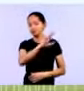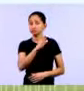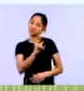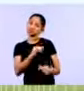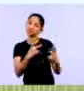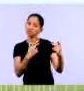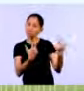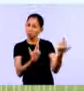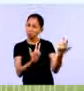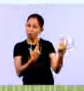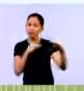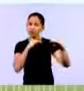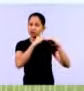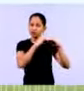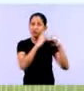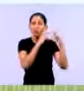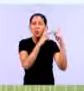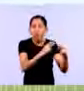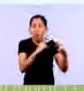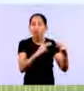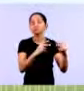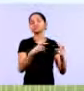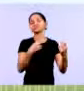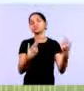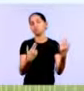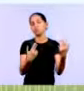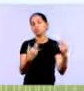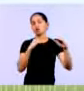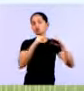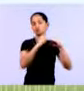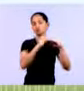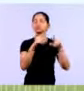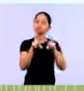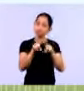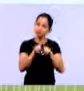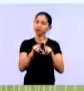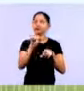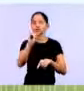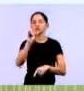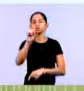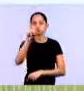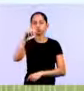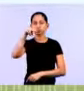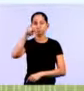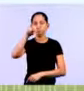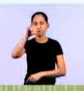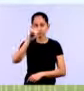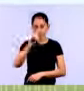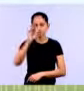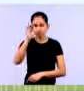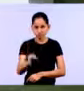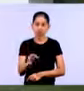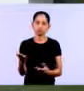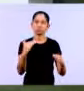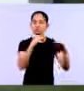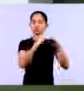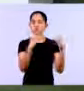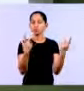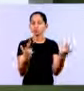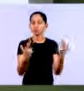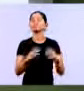nós estivermos na mesma condição, nós devemos ter a mesma fonte, a mesma ordem tributária. Nós